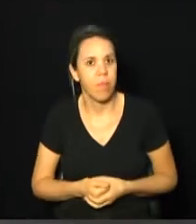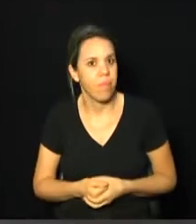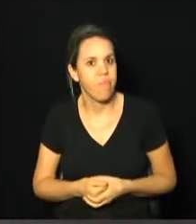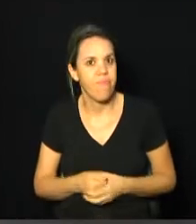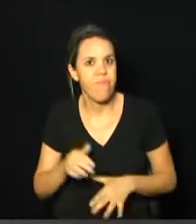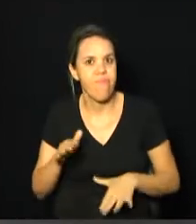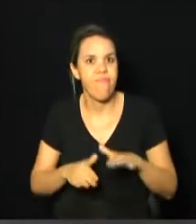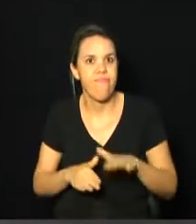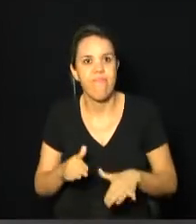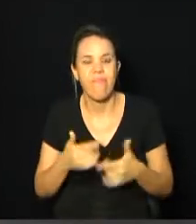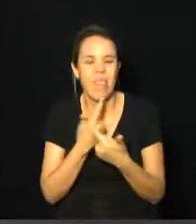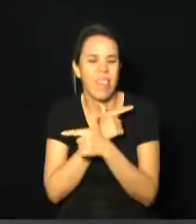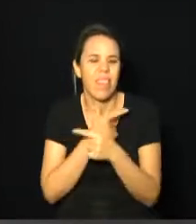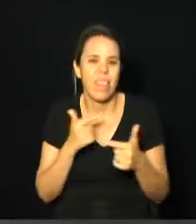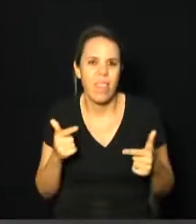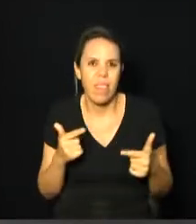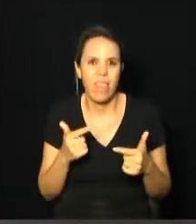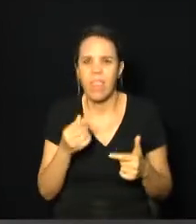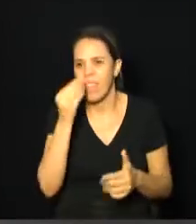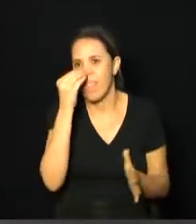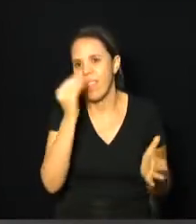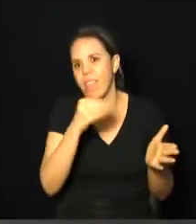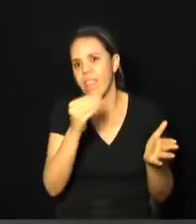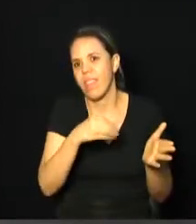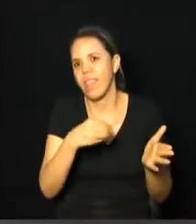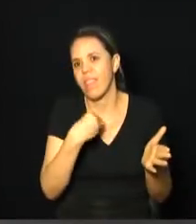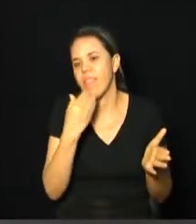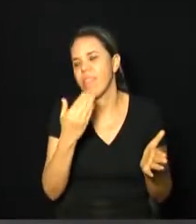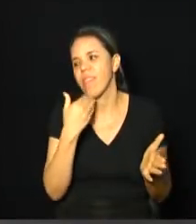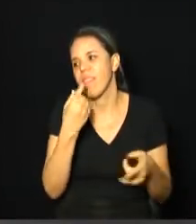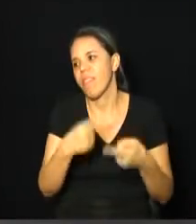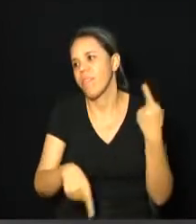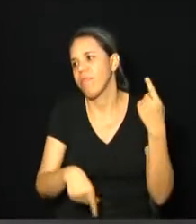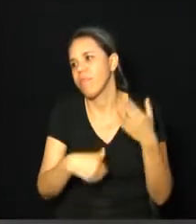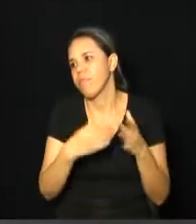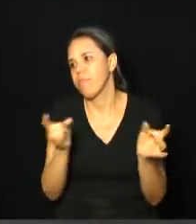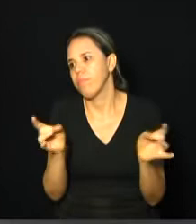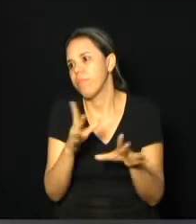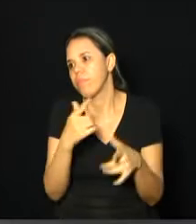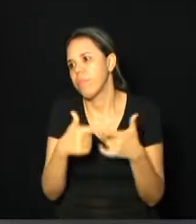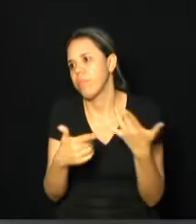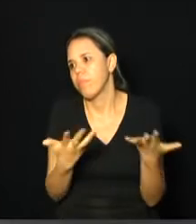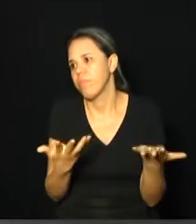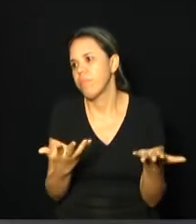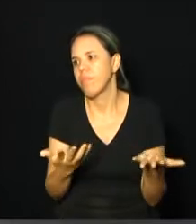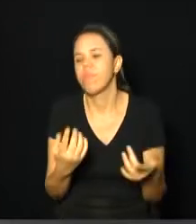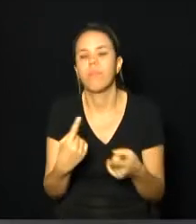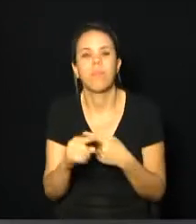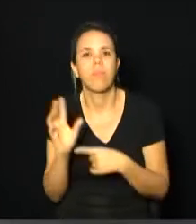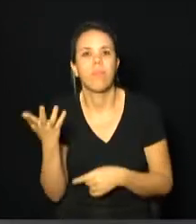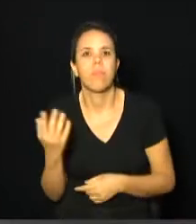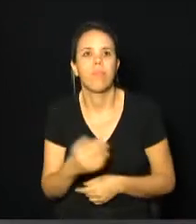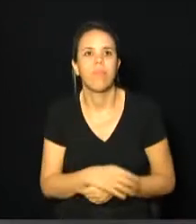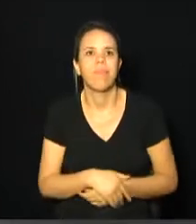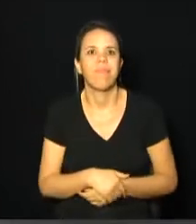às vezes, está até risada, vira as costas para você, fala, isso aí não vai dar nada, isso aí vai terminar. Porque acontece,